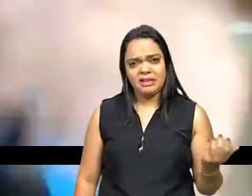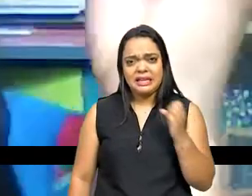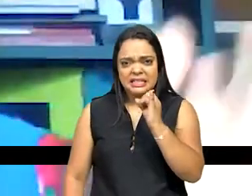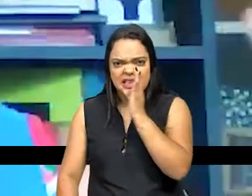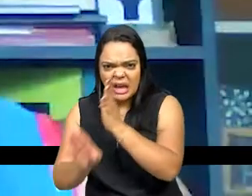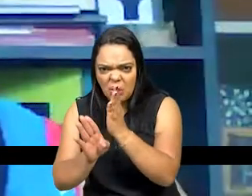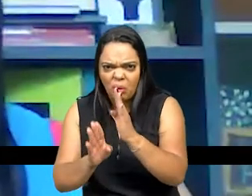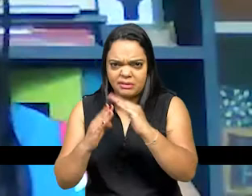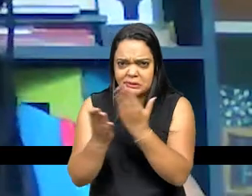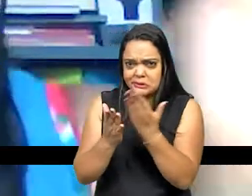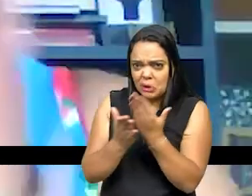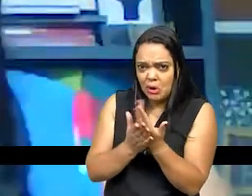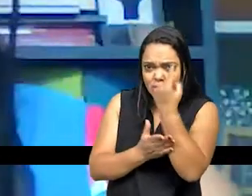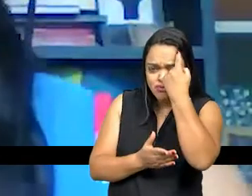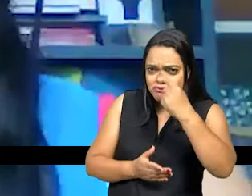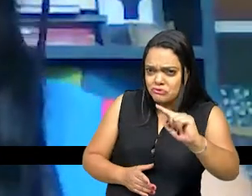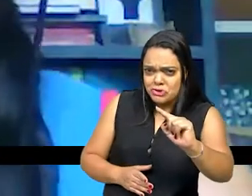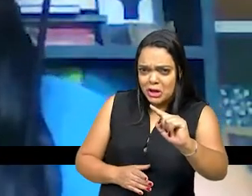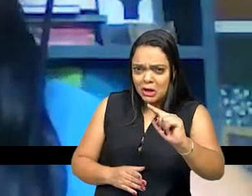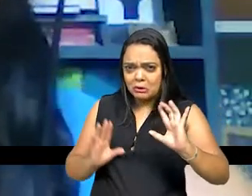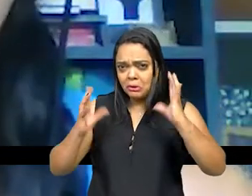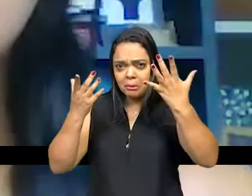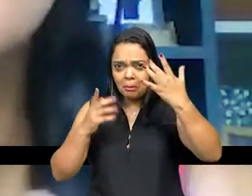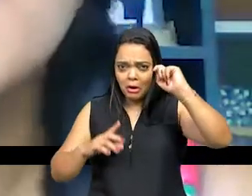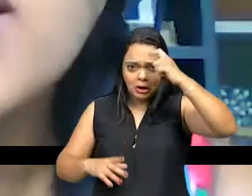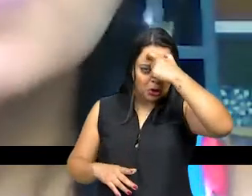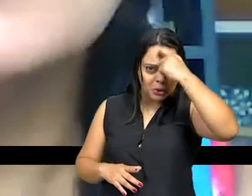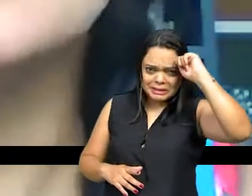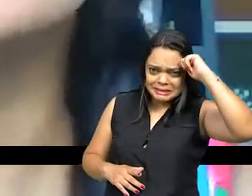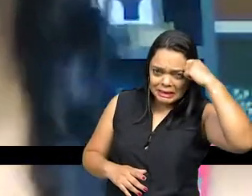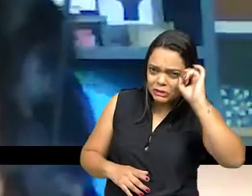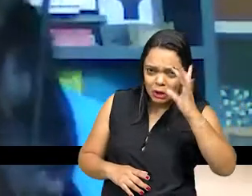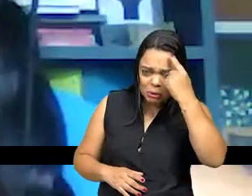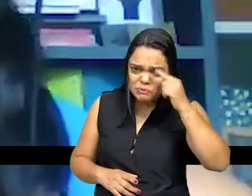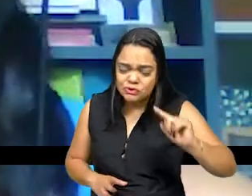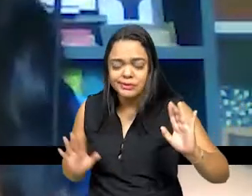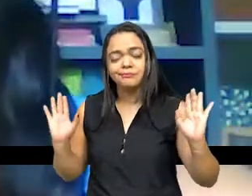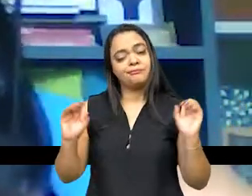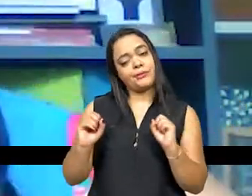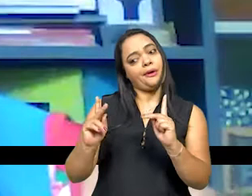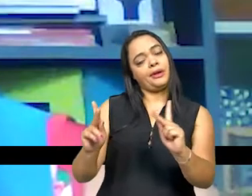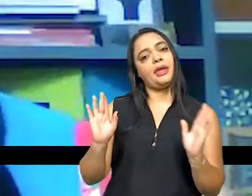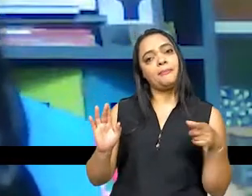diz, bom, pelo menos ela faz nesse dia, né? A gente quer que ela entenda a